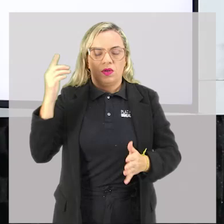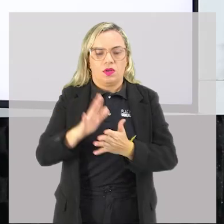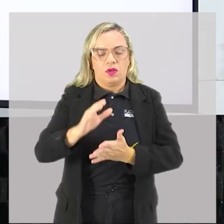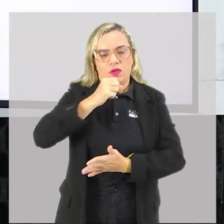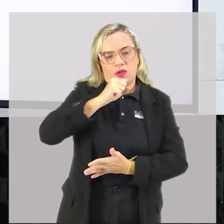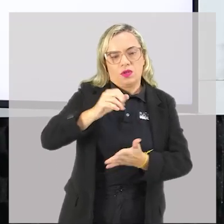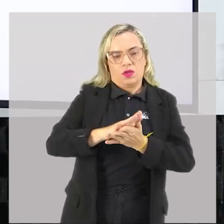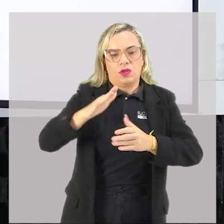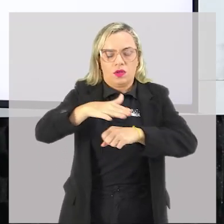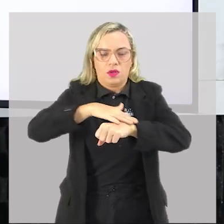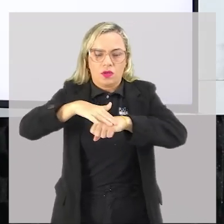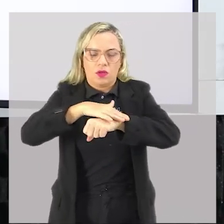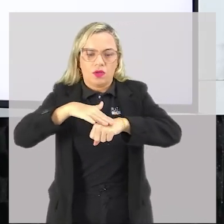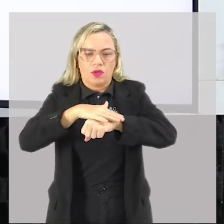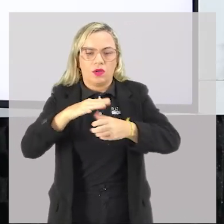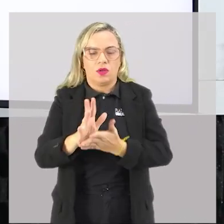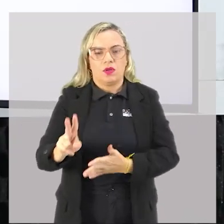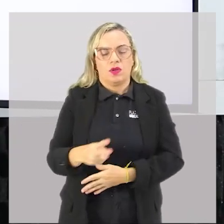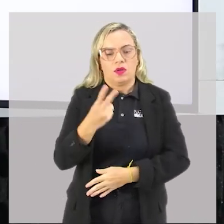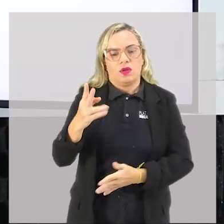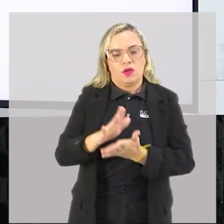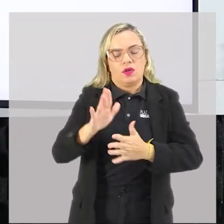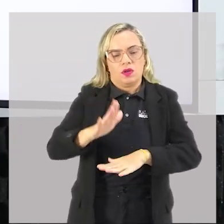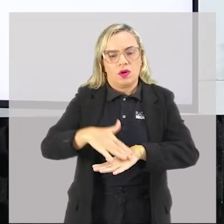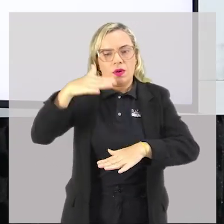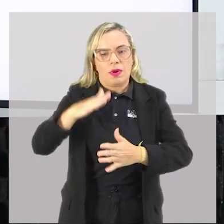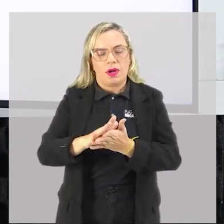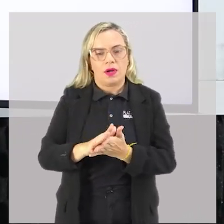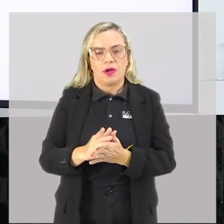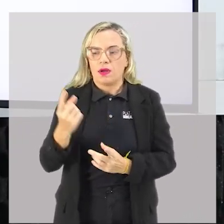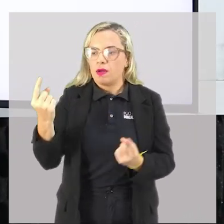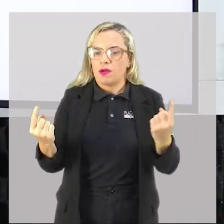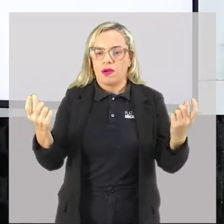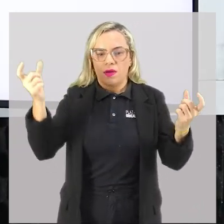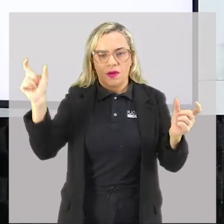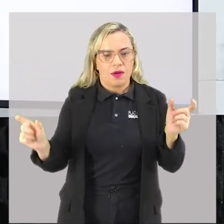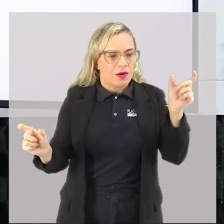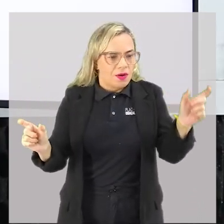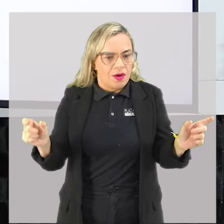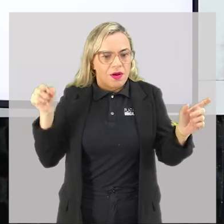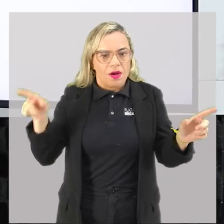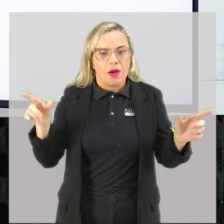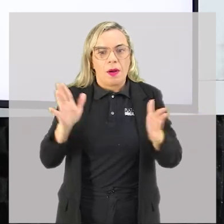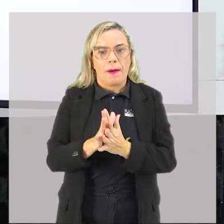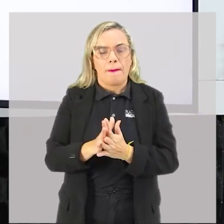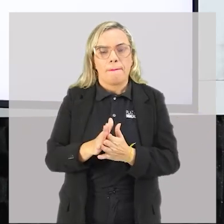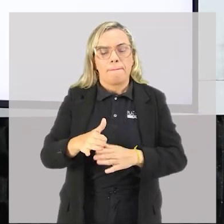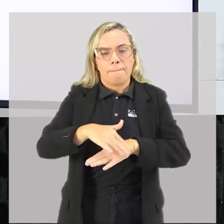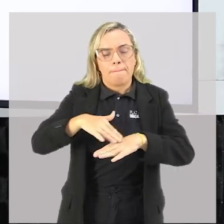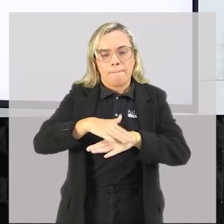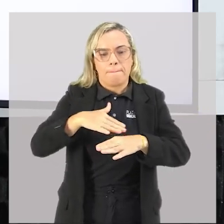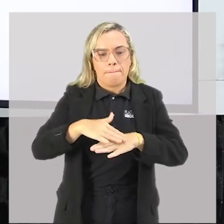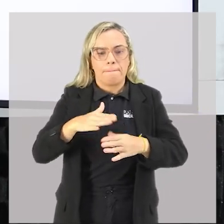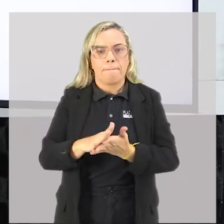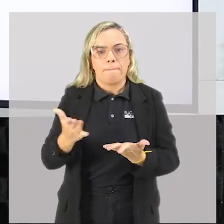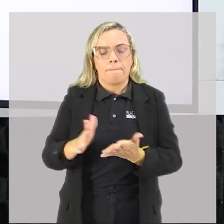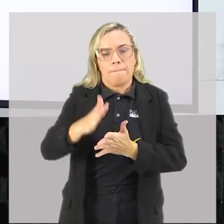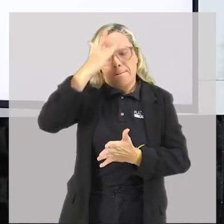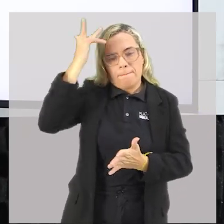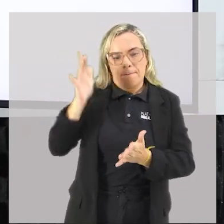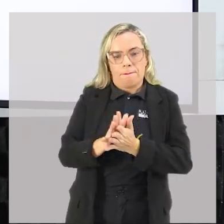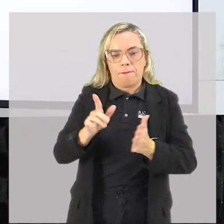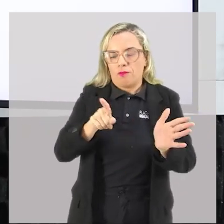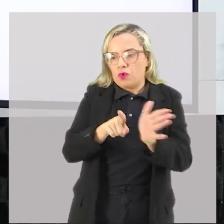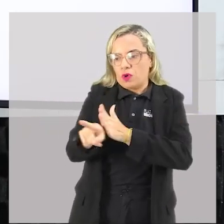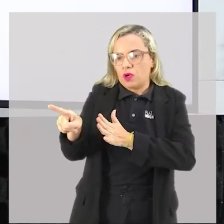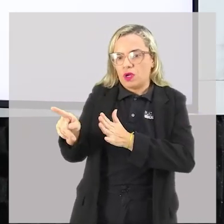é uma conversa entre duas ou mais pessoas, onde questões são perguntadas, né? Você